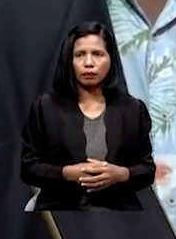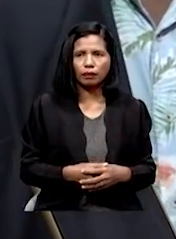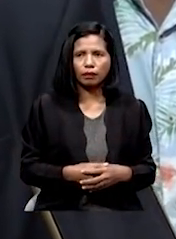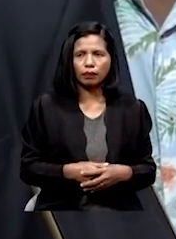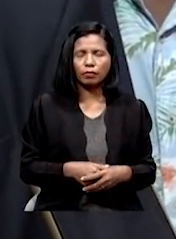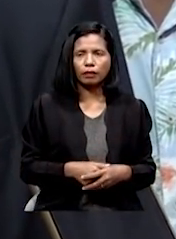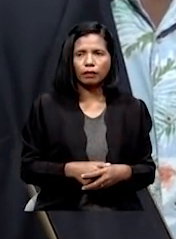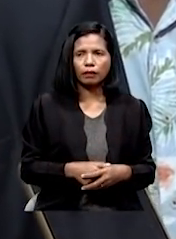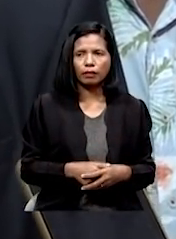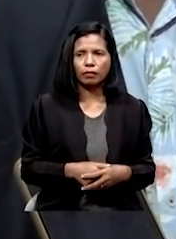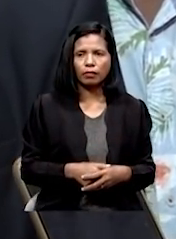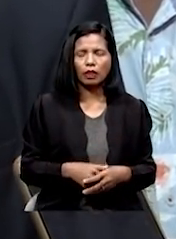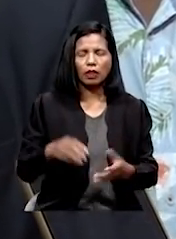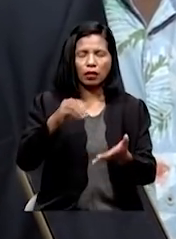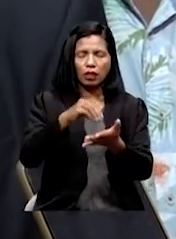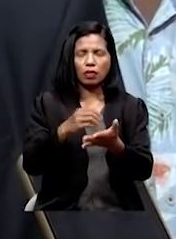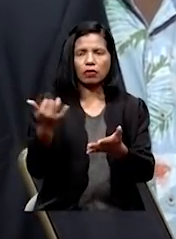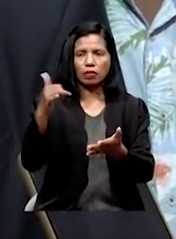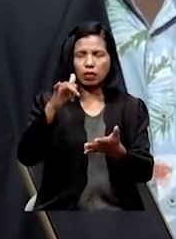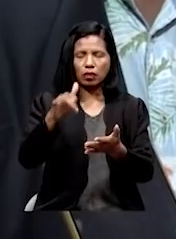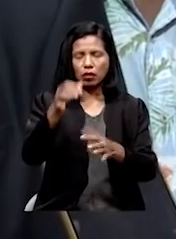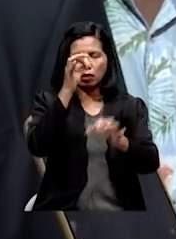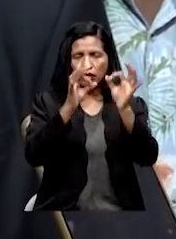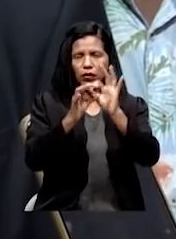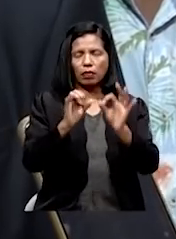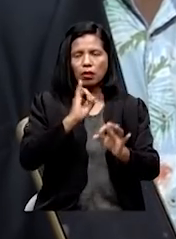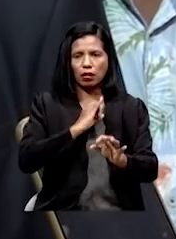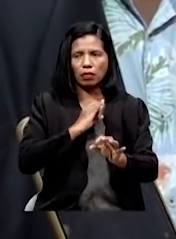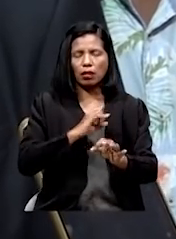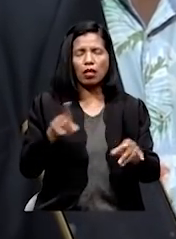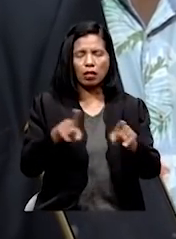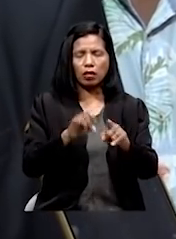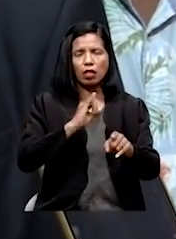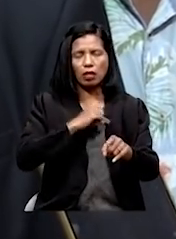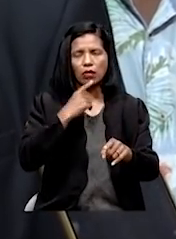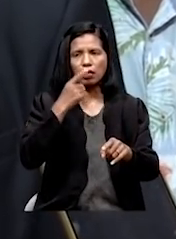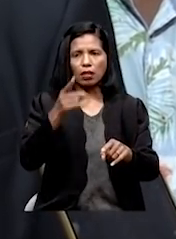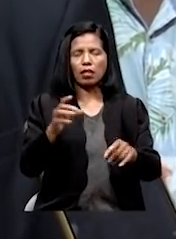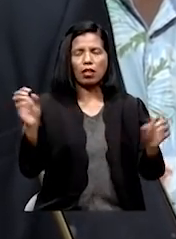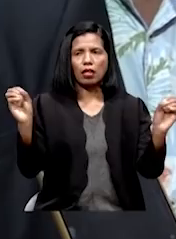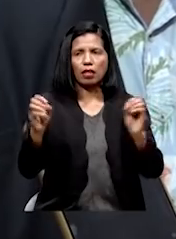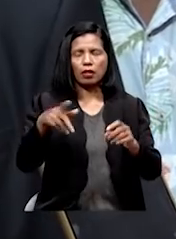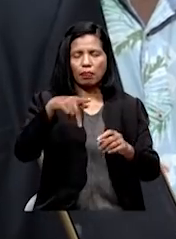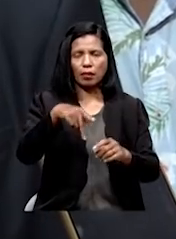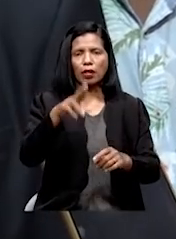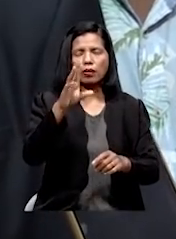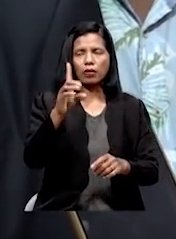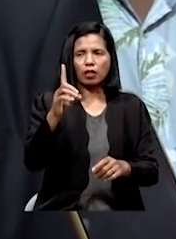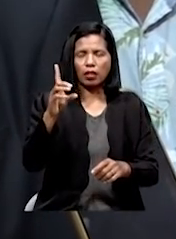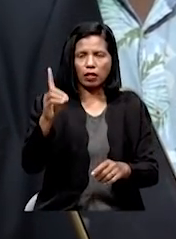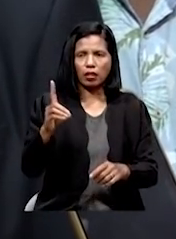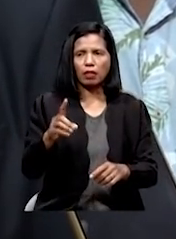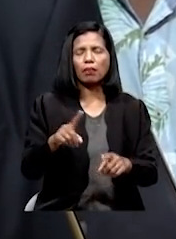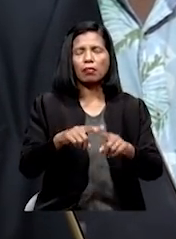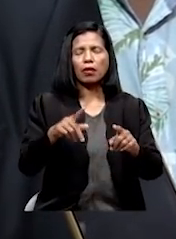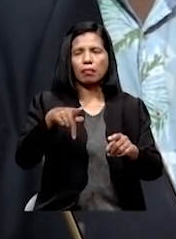norsa investe sira nia confiança bahau. Hane sang hau dihang ida ne laos PUDD mesak. Mai be PUDD ho